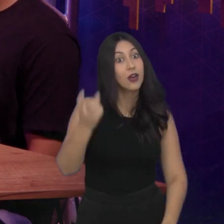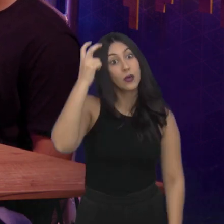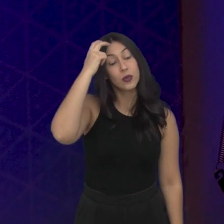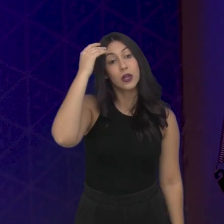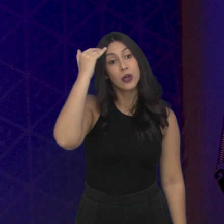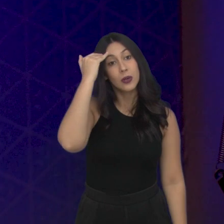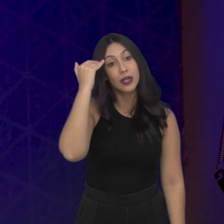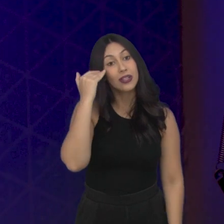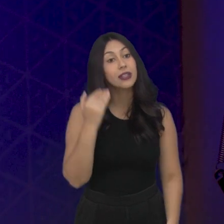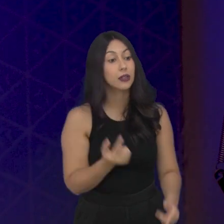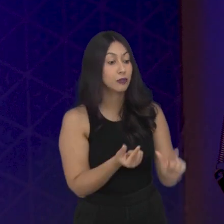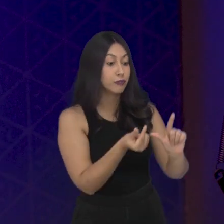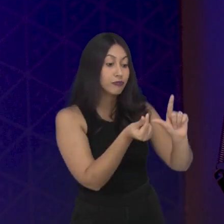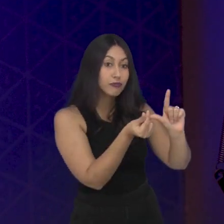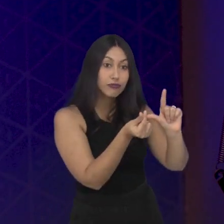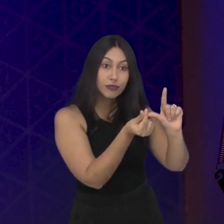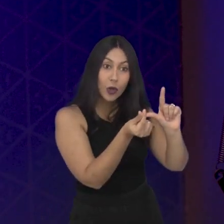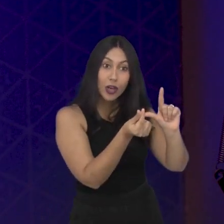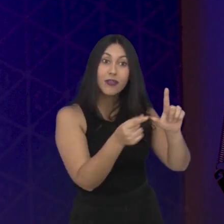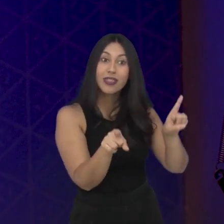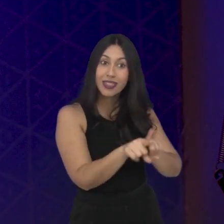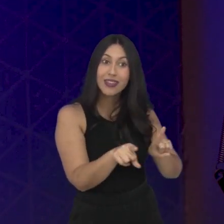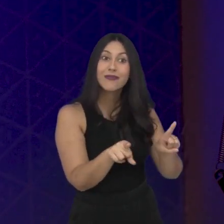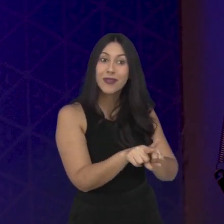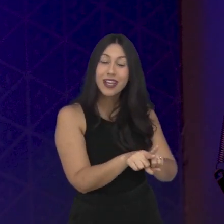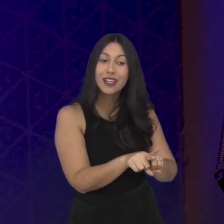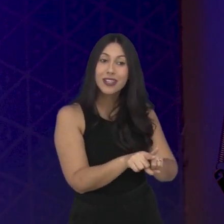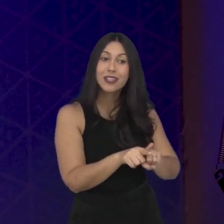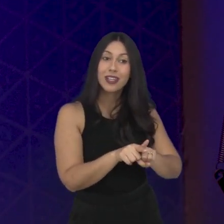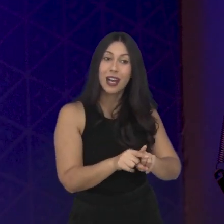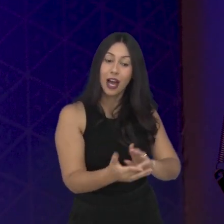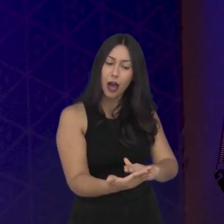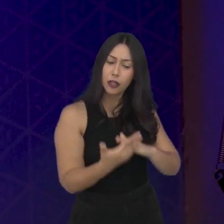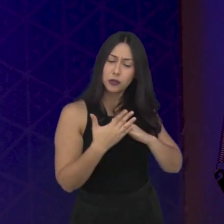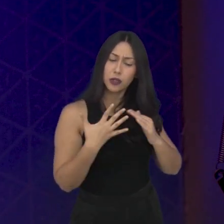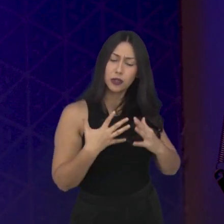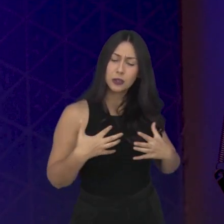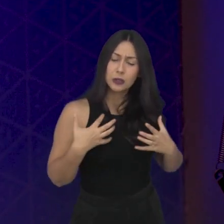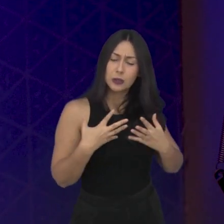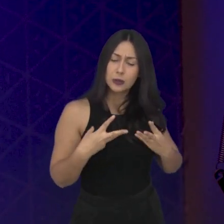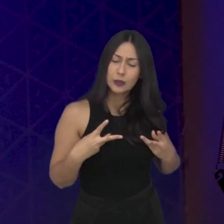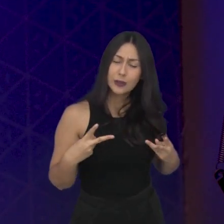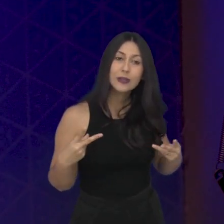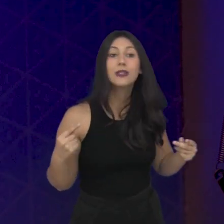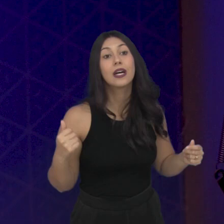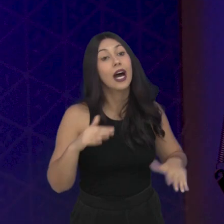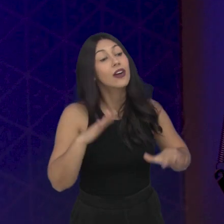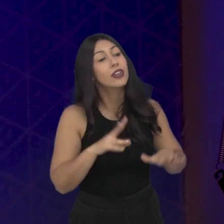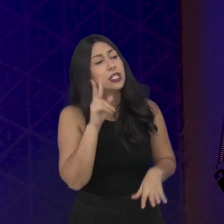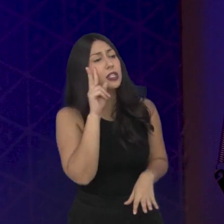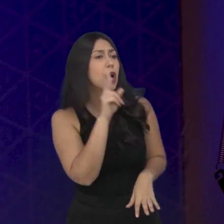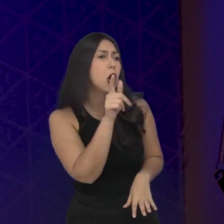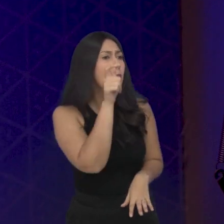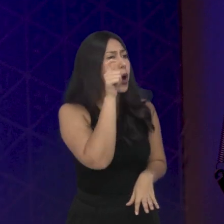tem os doramas aí de uma forma geral que também tem essa questão da cura. Às vezes você vai ver, você acha que é um